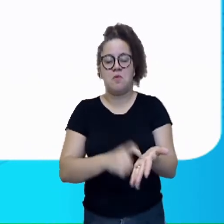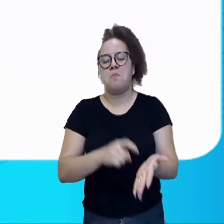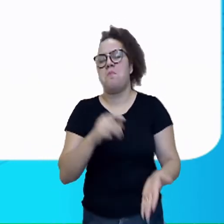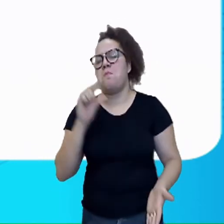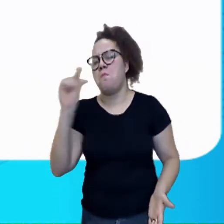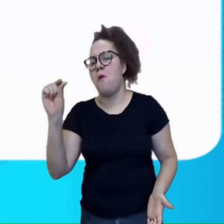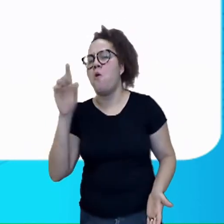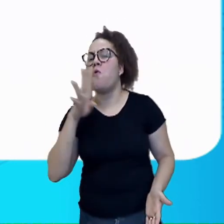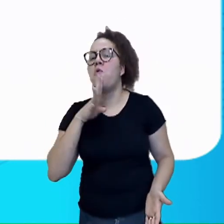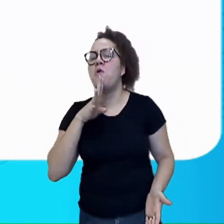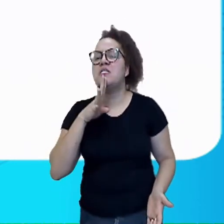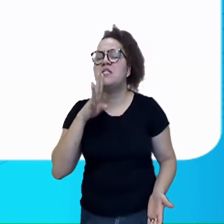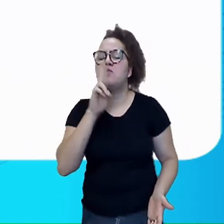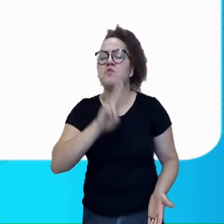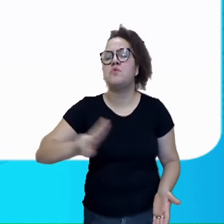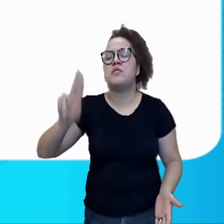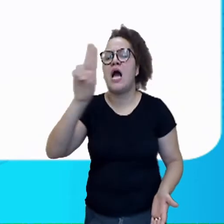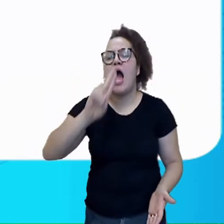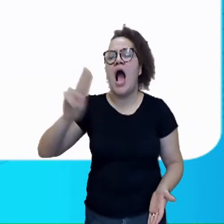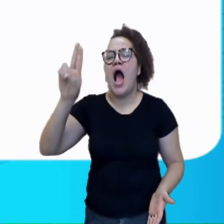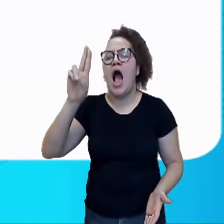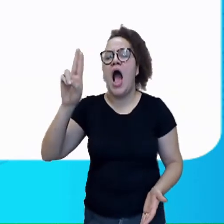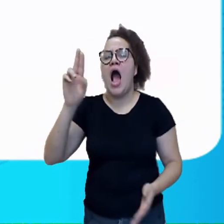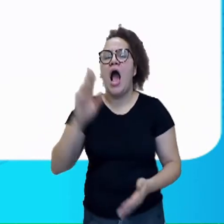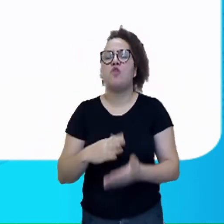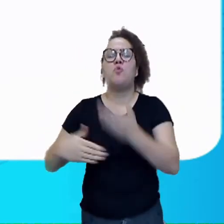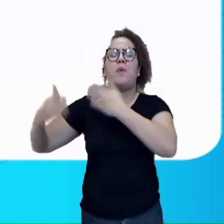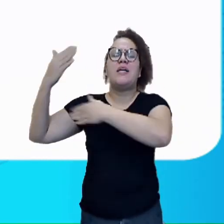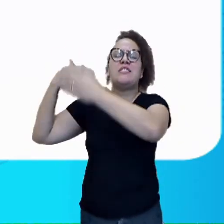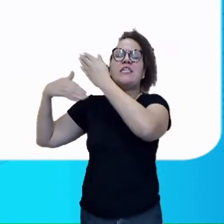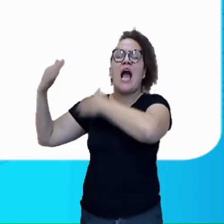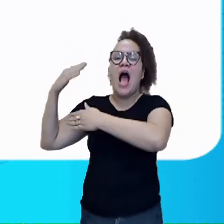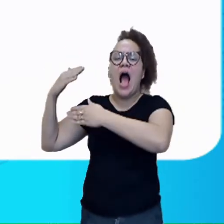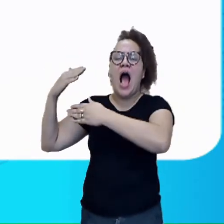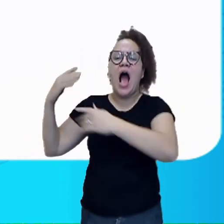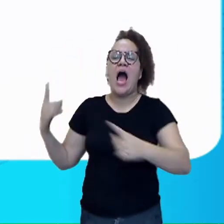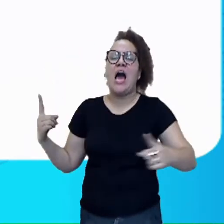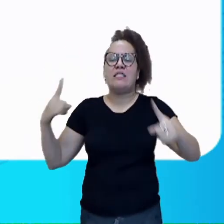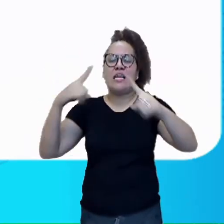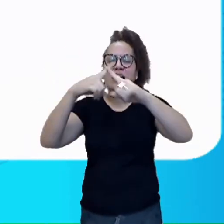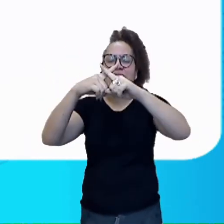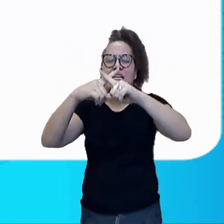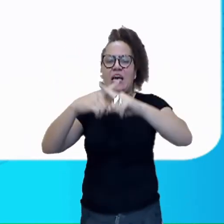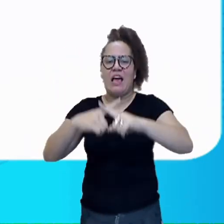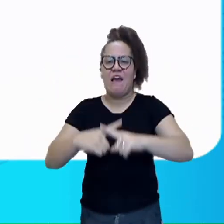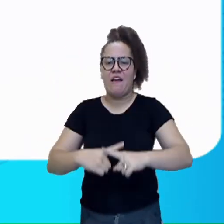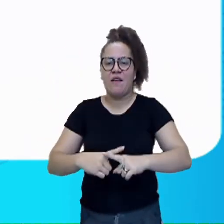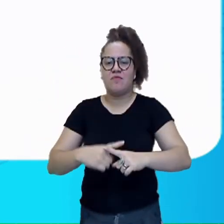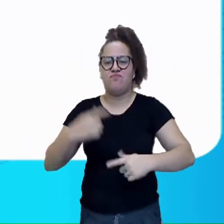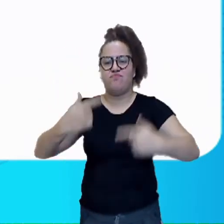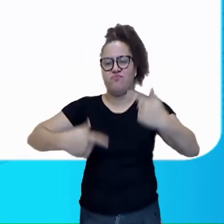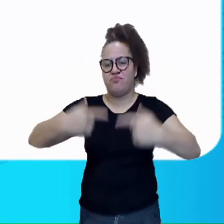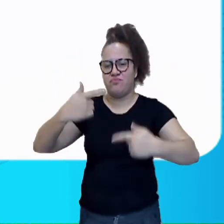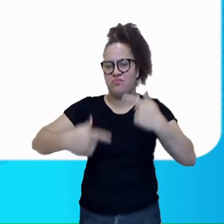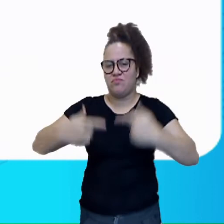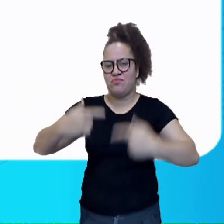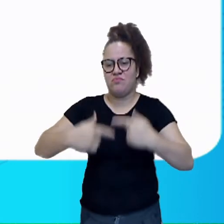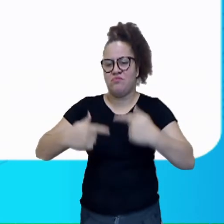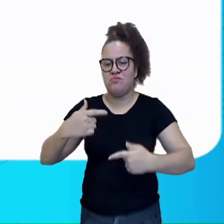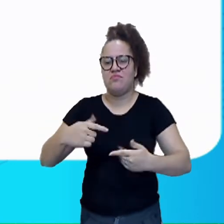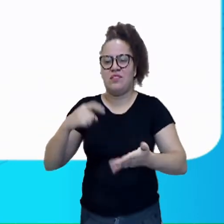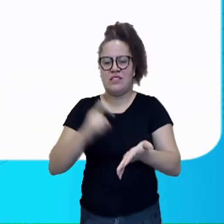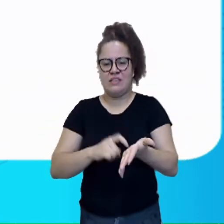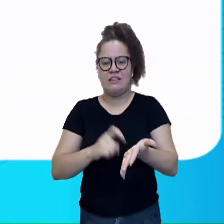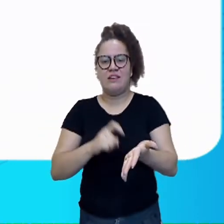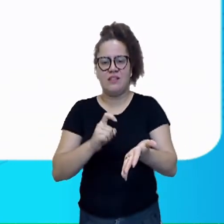conhecido e informado, mas ele foi usado como meio de comunicação nas guerras, né? Ele transformava essas informações em códigos